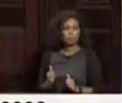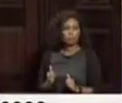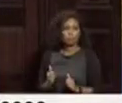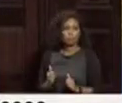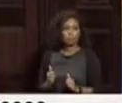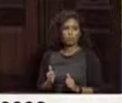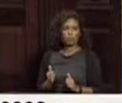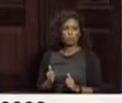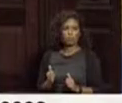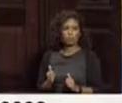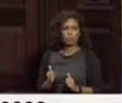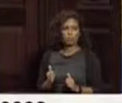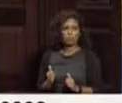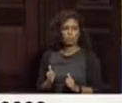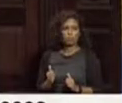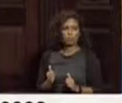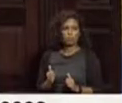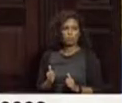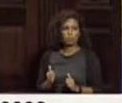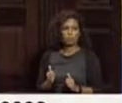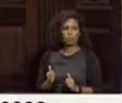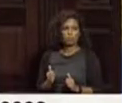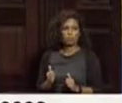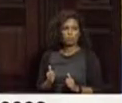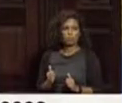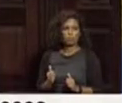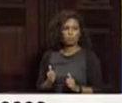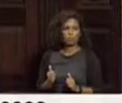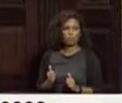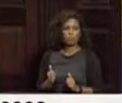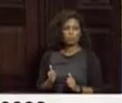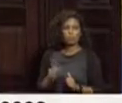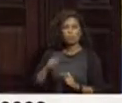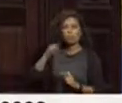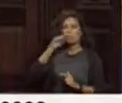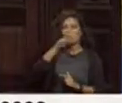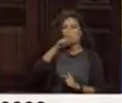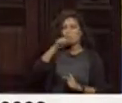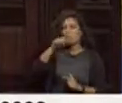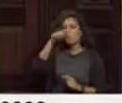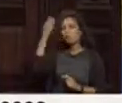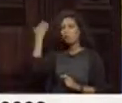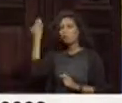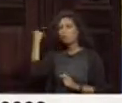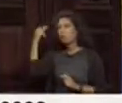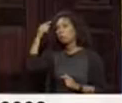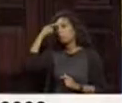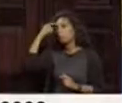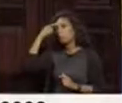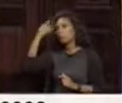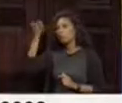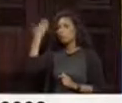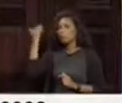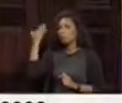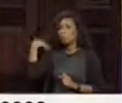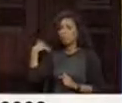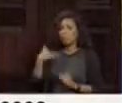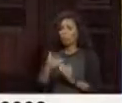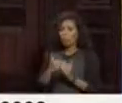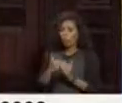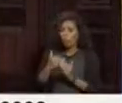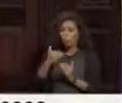começa nessa universidade a existir algumas intervenções. E as intervenções foram